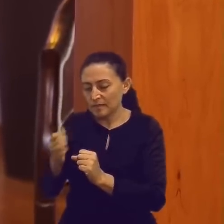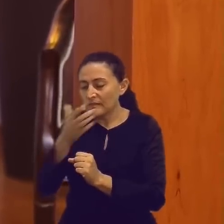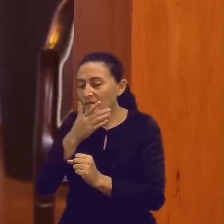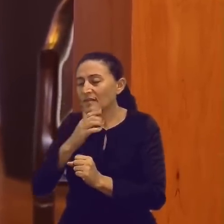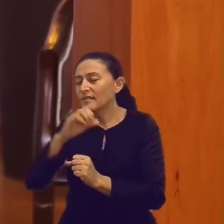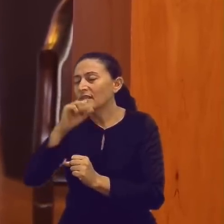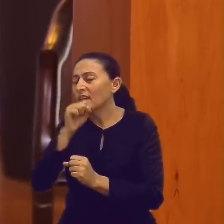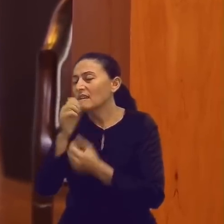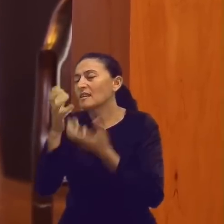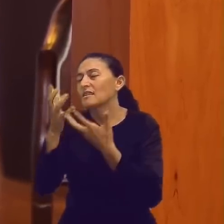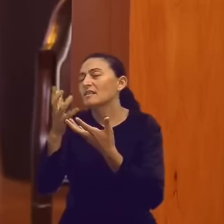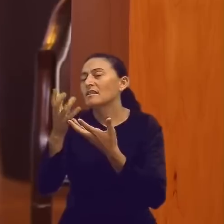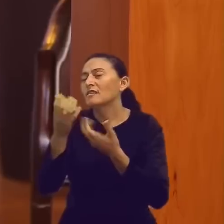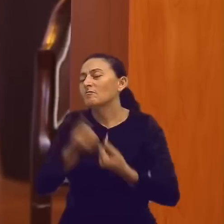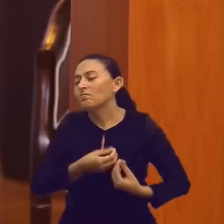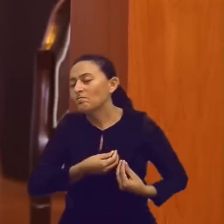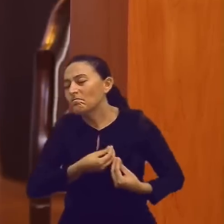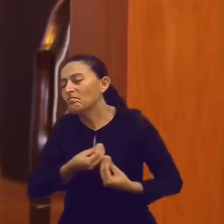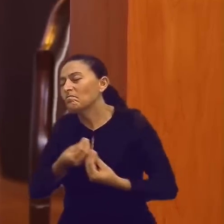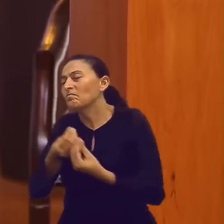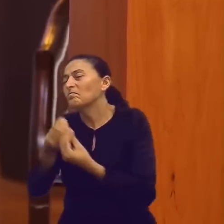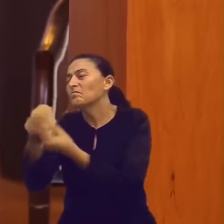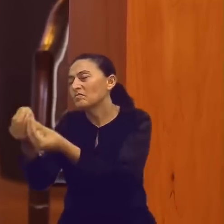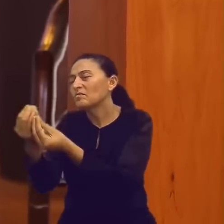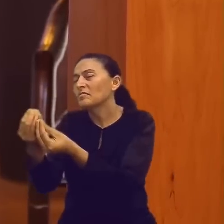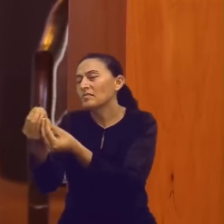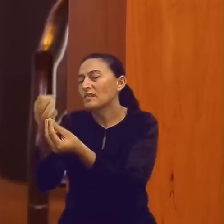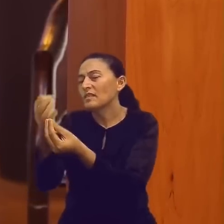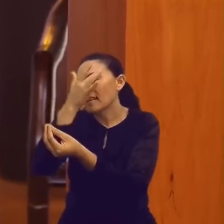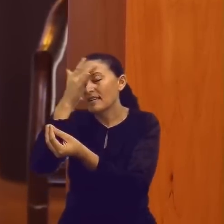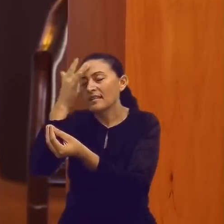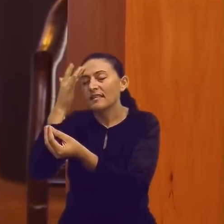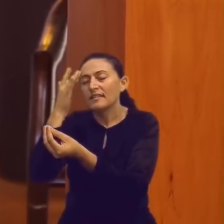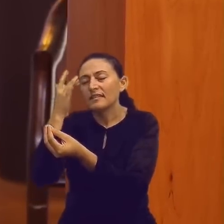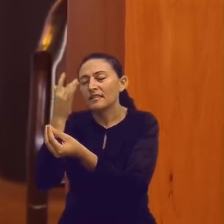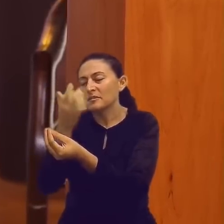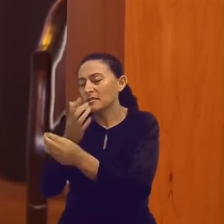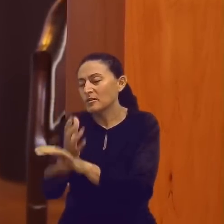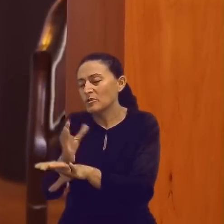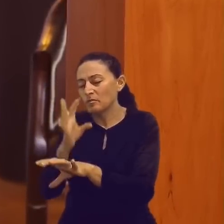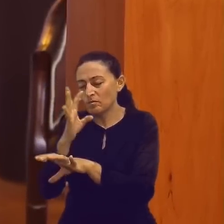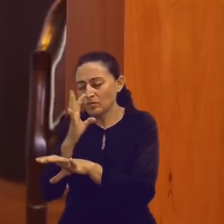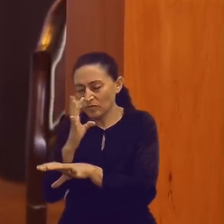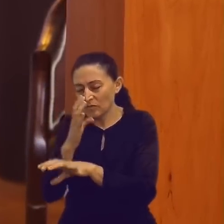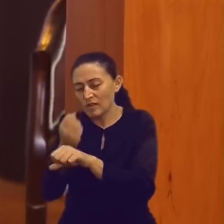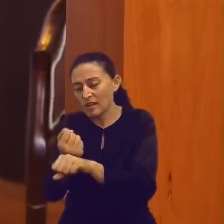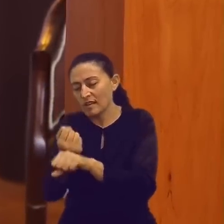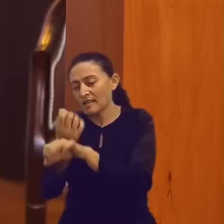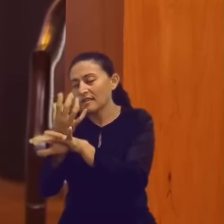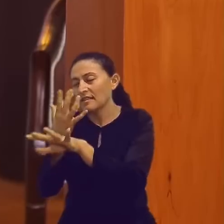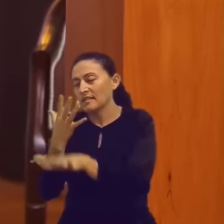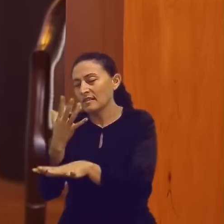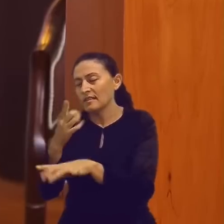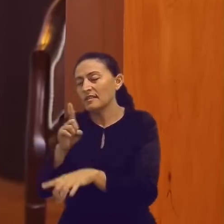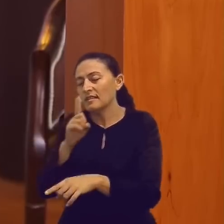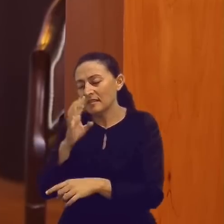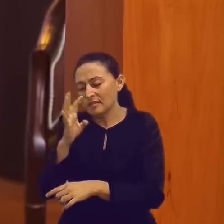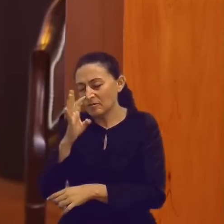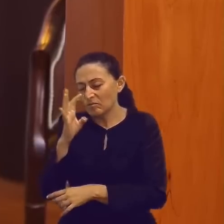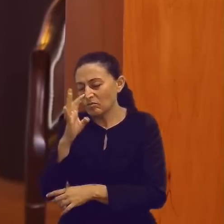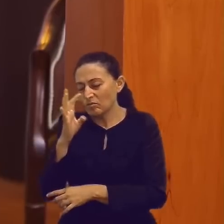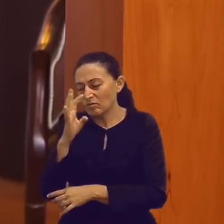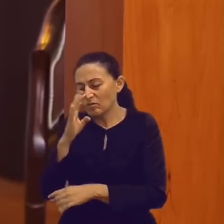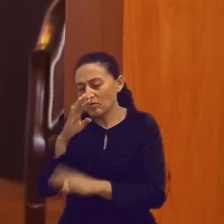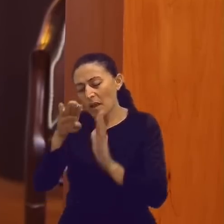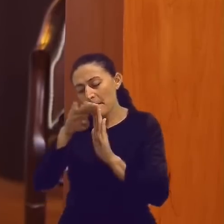Tuas mãos cada um dos nossos queridos irmãos e internautas e amigos que estão acompanhando essa